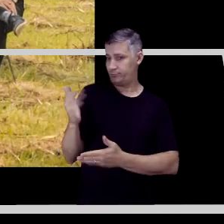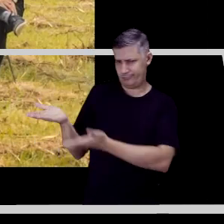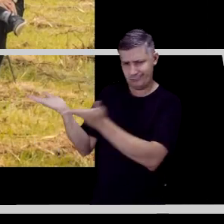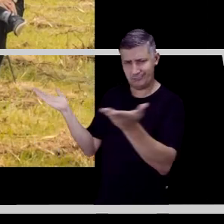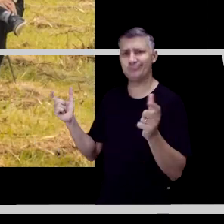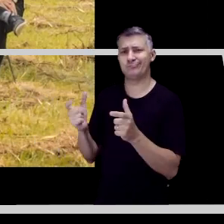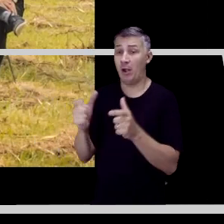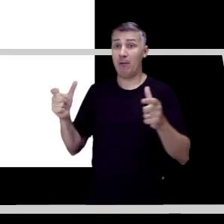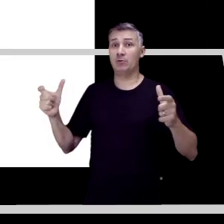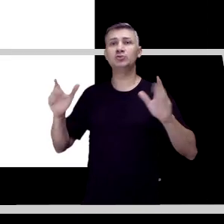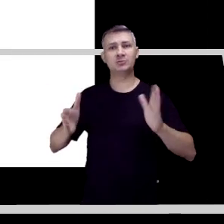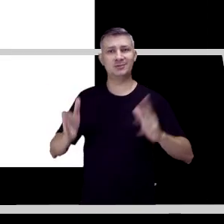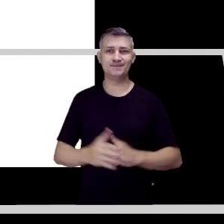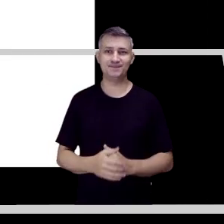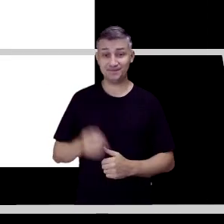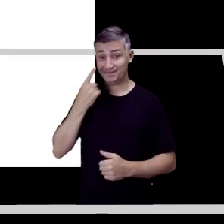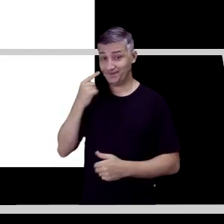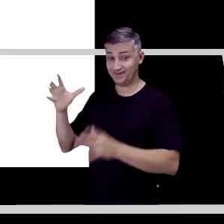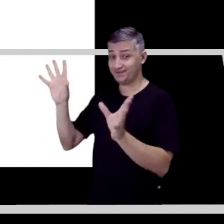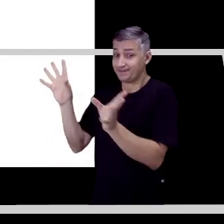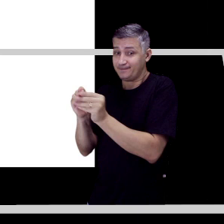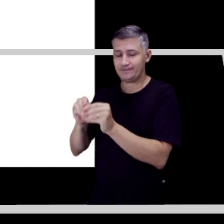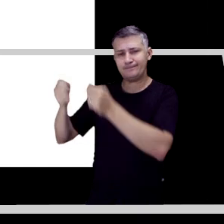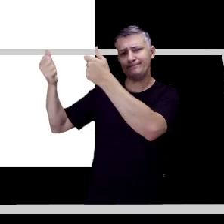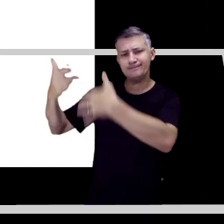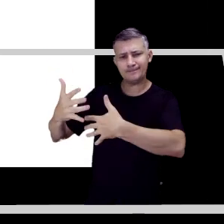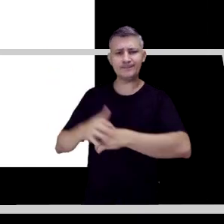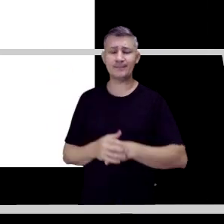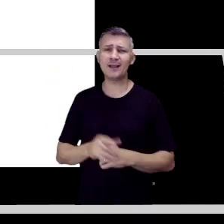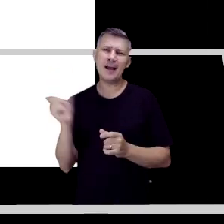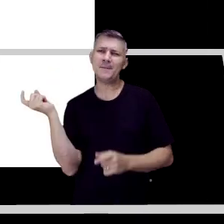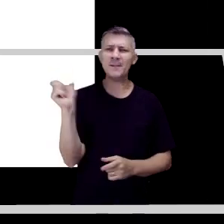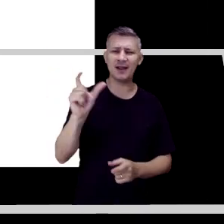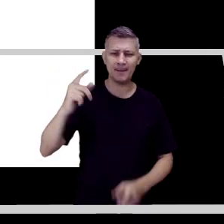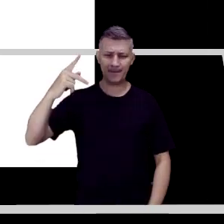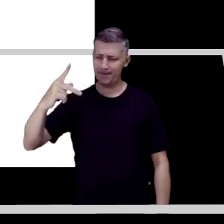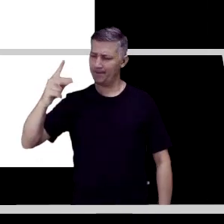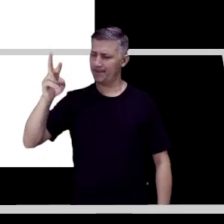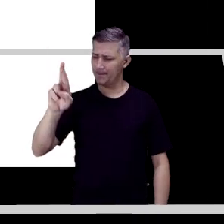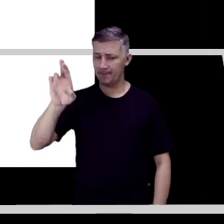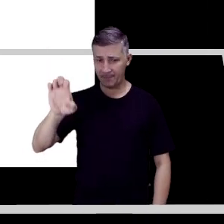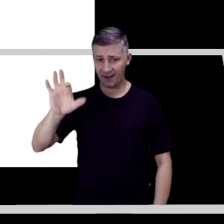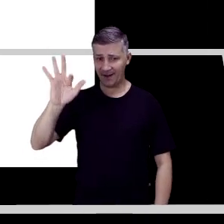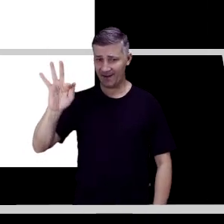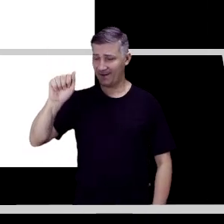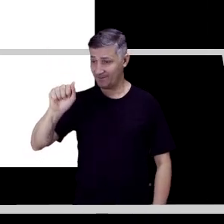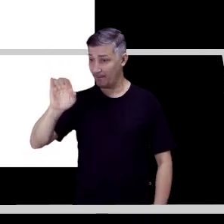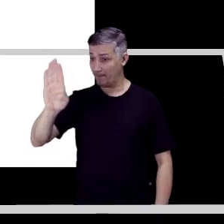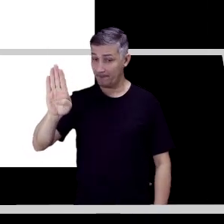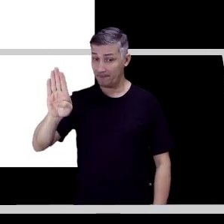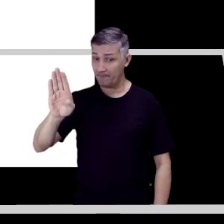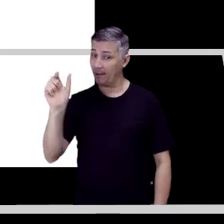estão aqui nessa foto. Aqui fala um pouco, então, desse gerúndio, voltando um pouco, que é o prefabbing,